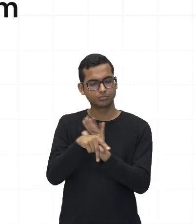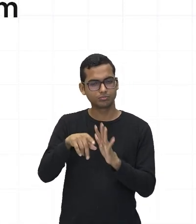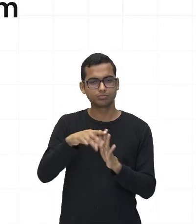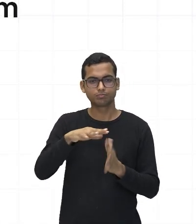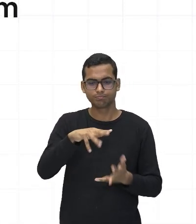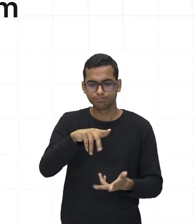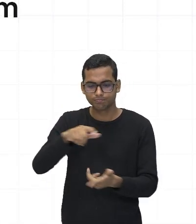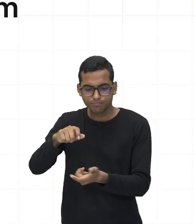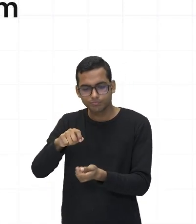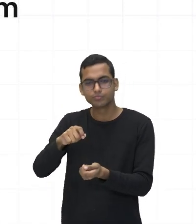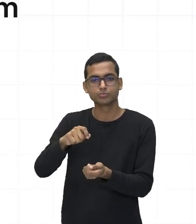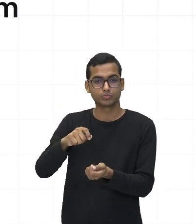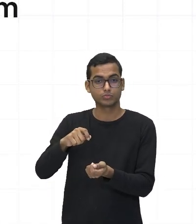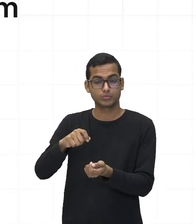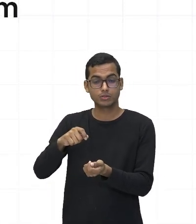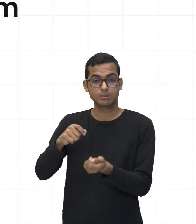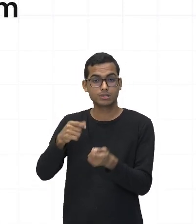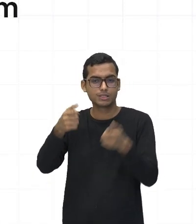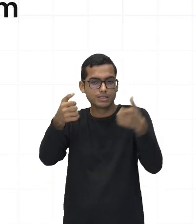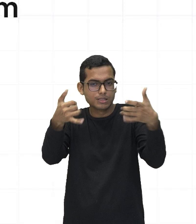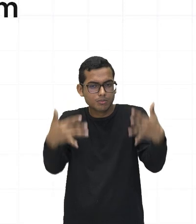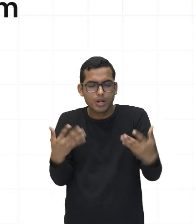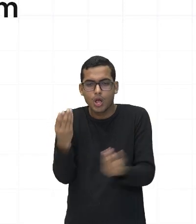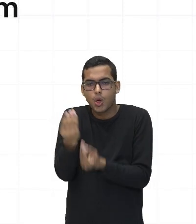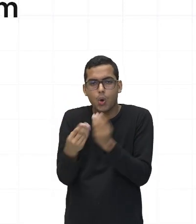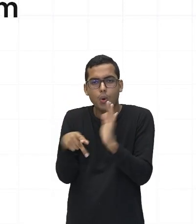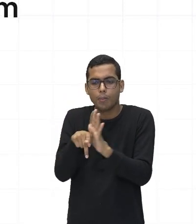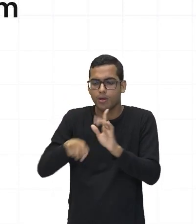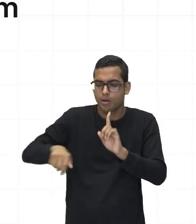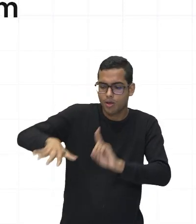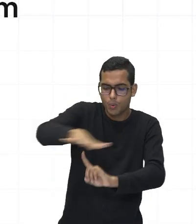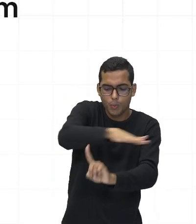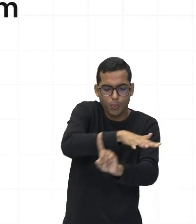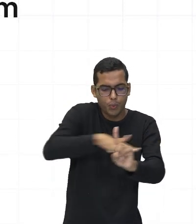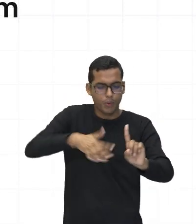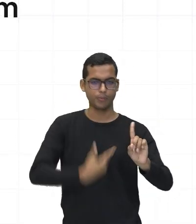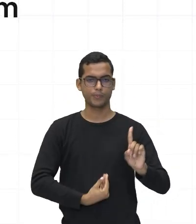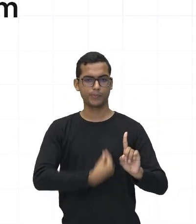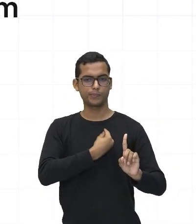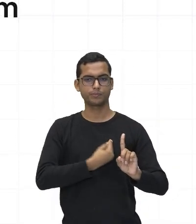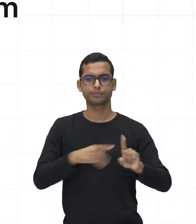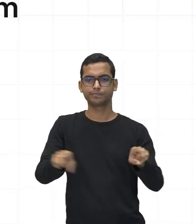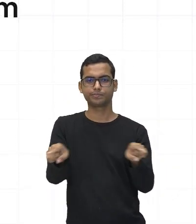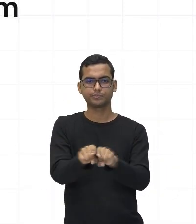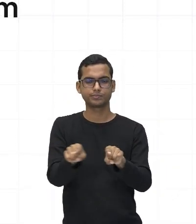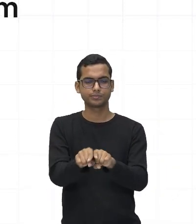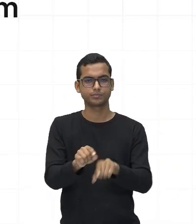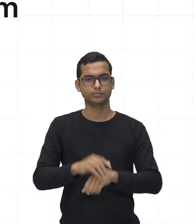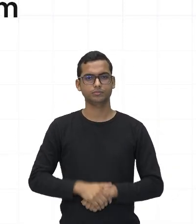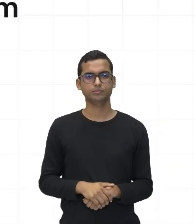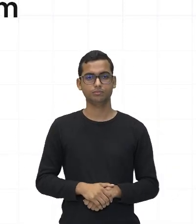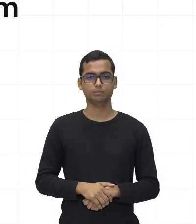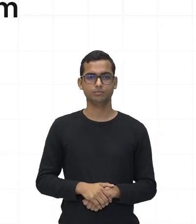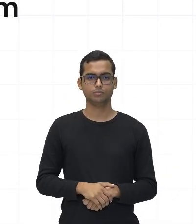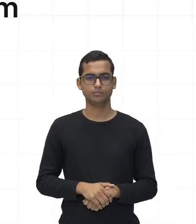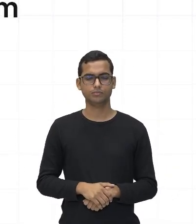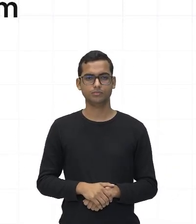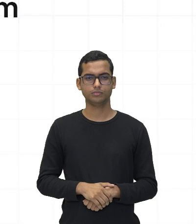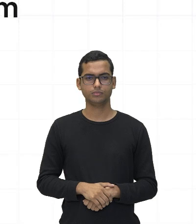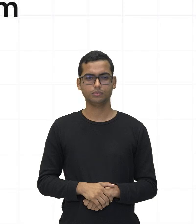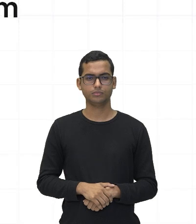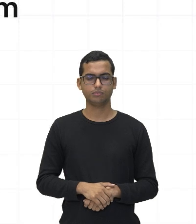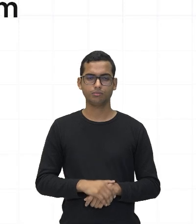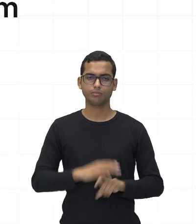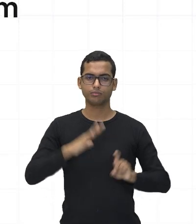para explicar a realidade que o cercava. Os mitos são histórias sobre um passado